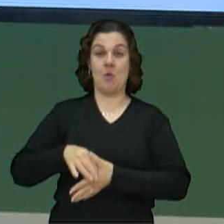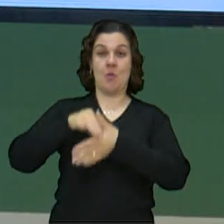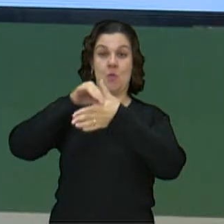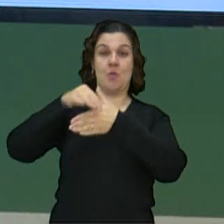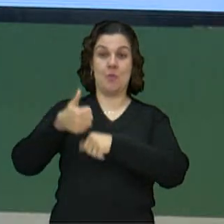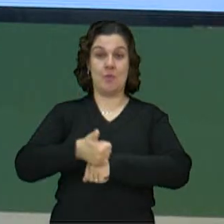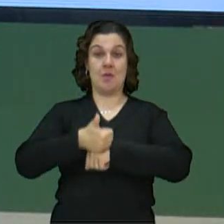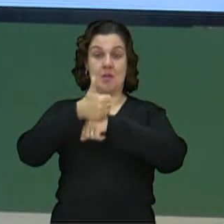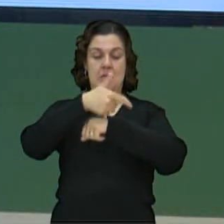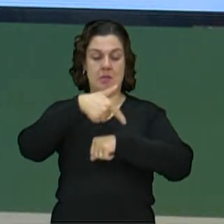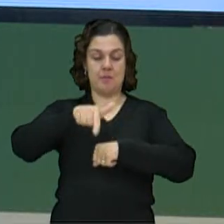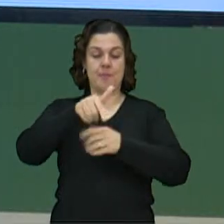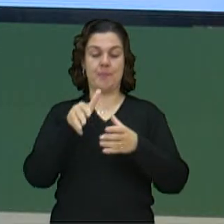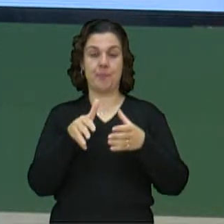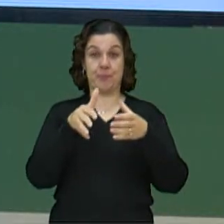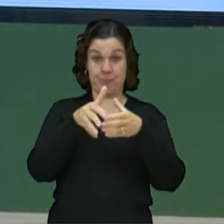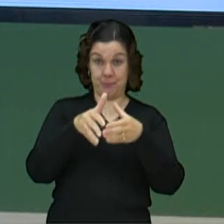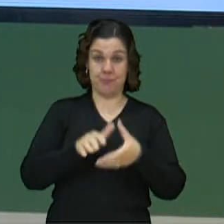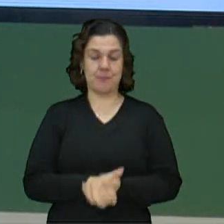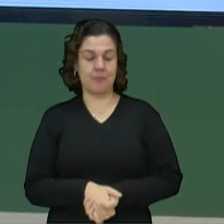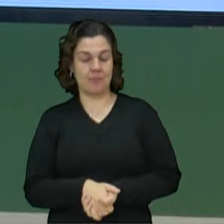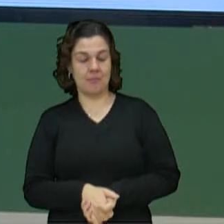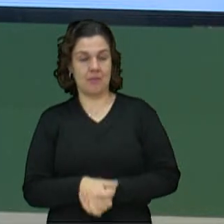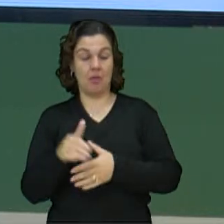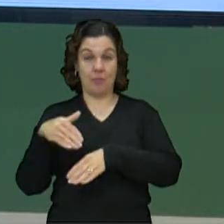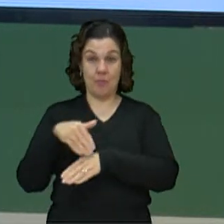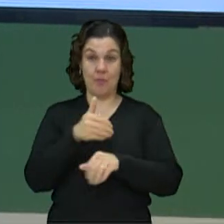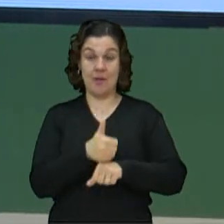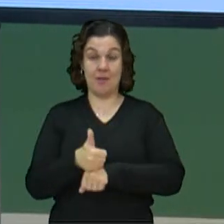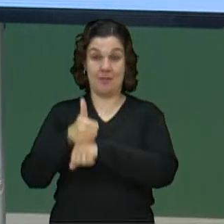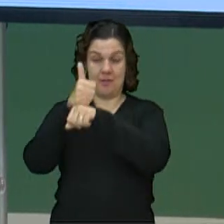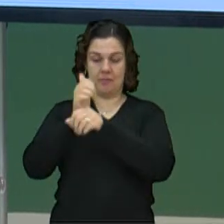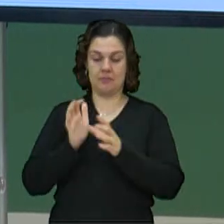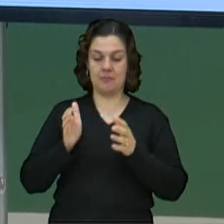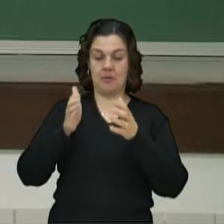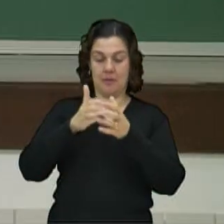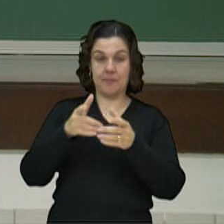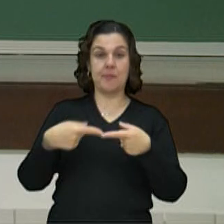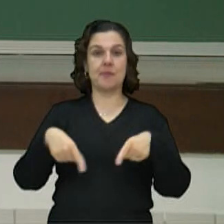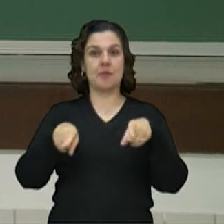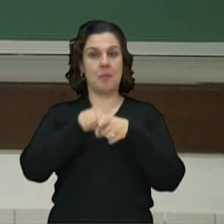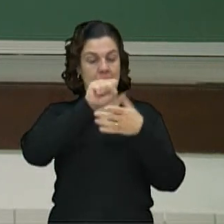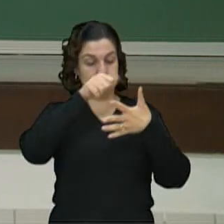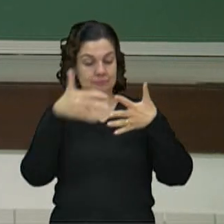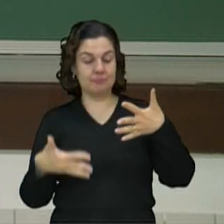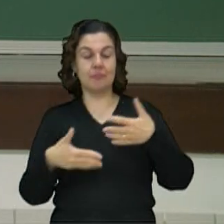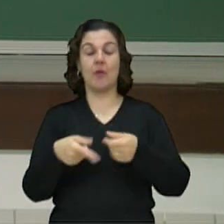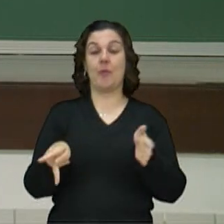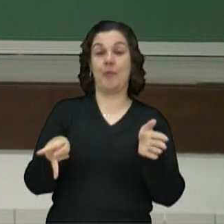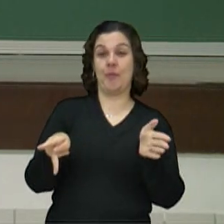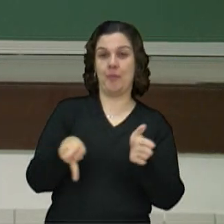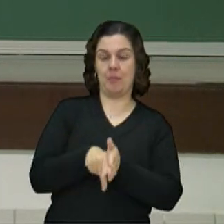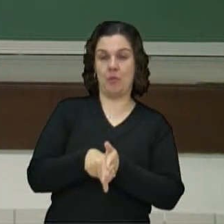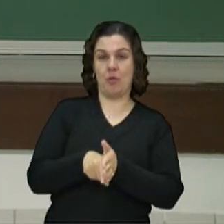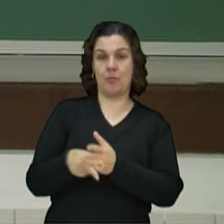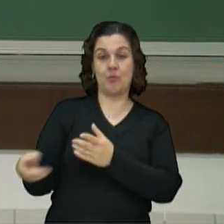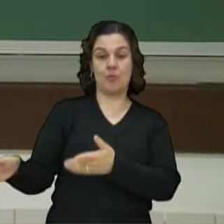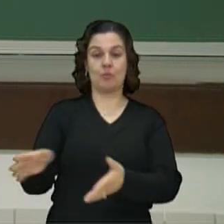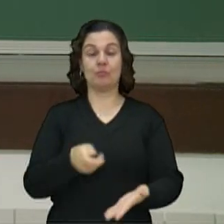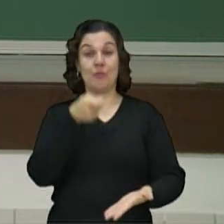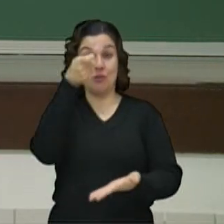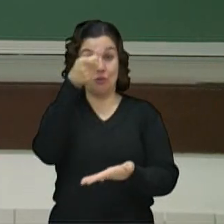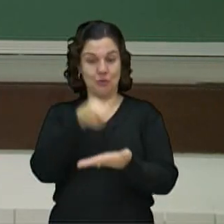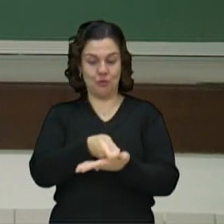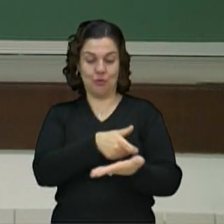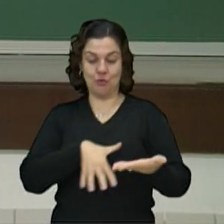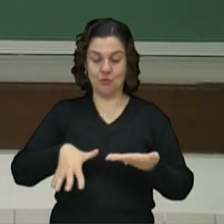liderança desse grupo. Liderança, característica, mais uma dessas características dos governos totalitários. Um